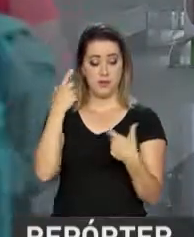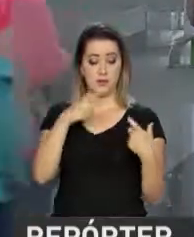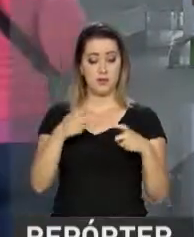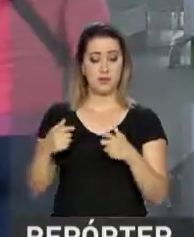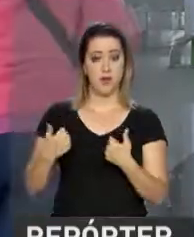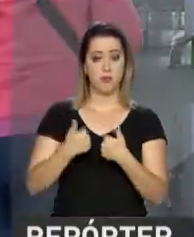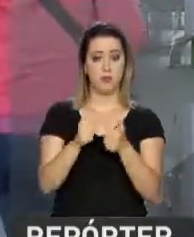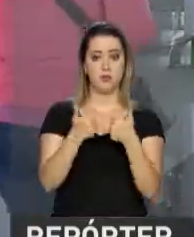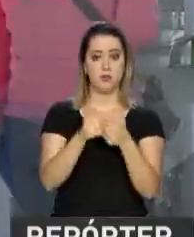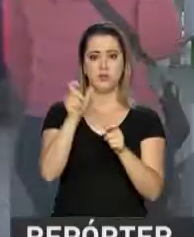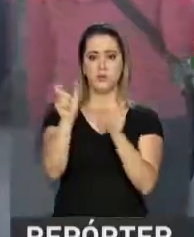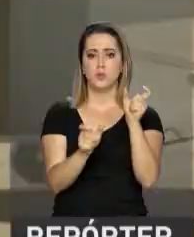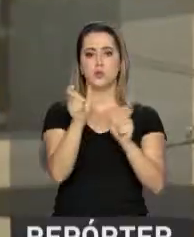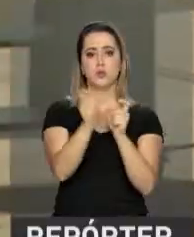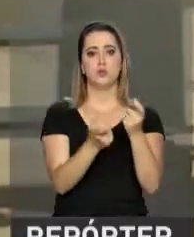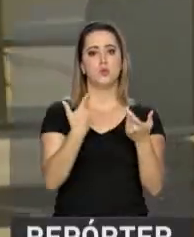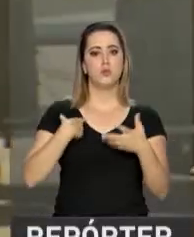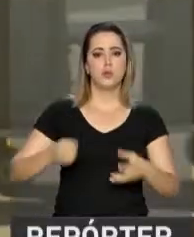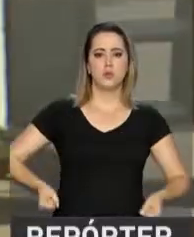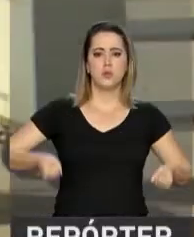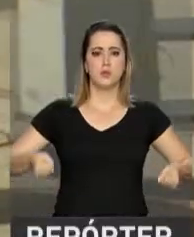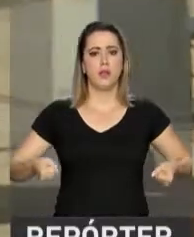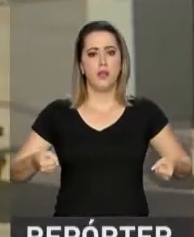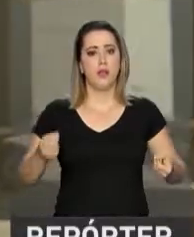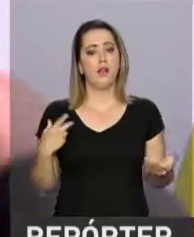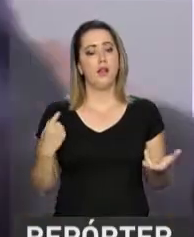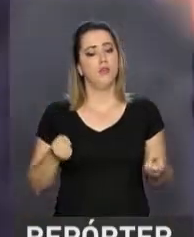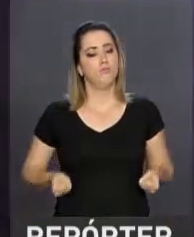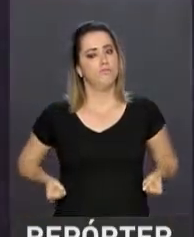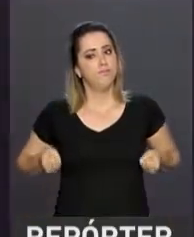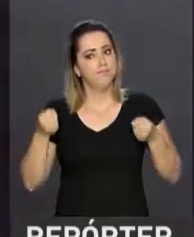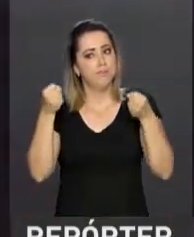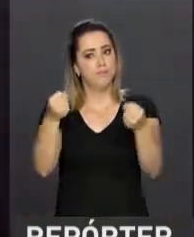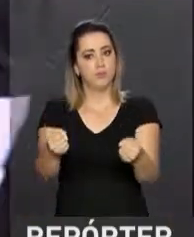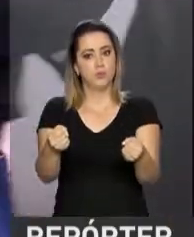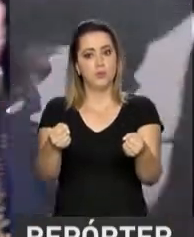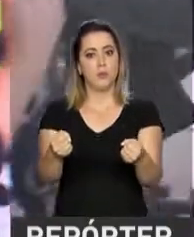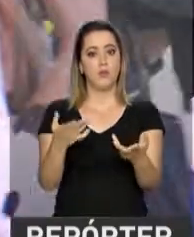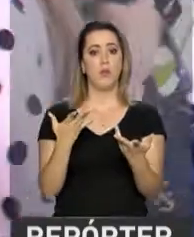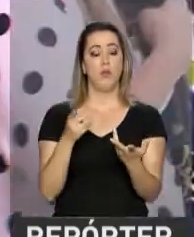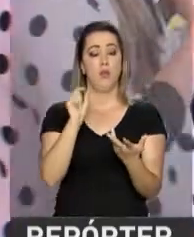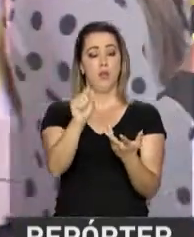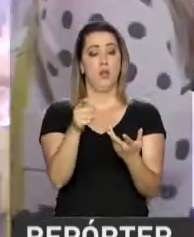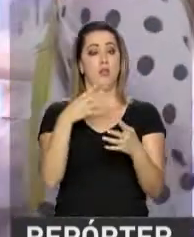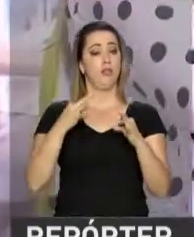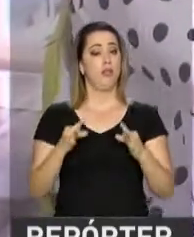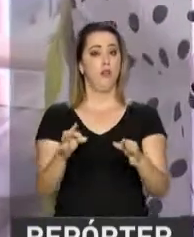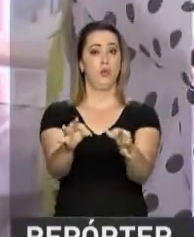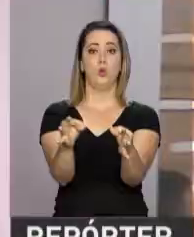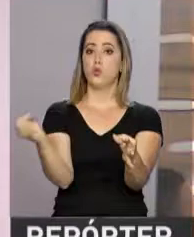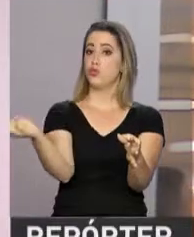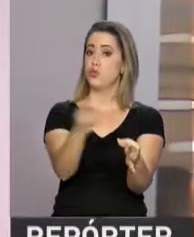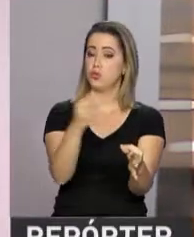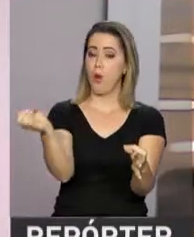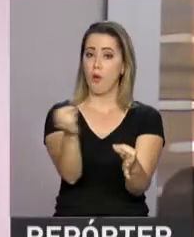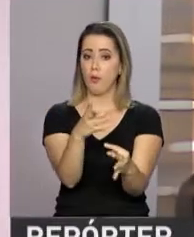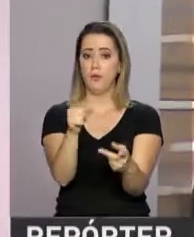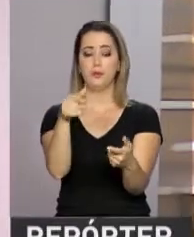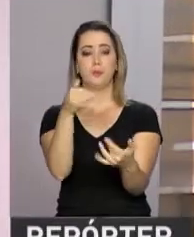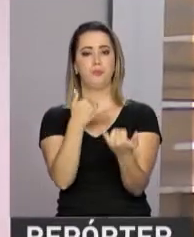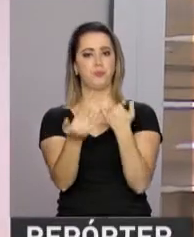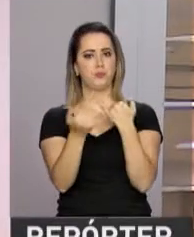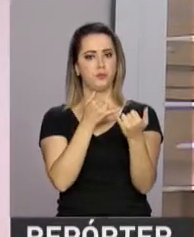tripulantes passageiros cargas e malas postais o uso de tecnologia terá destaque no programa por exemplo